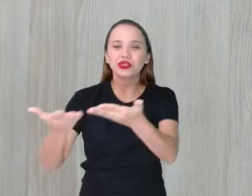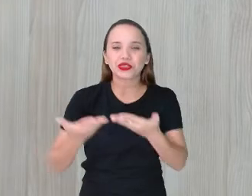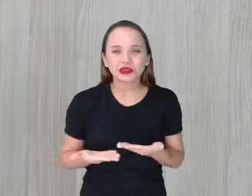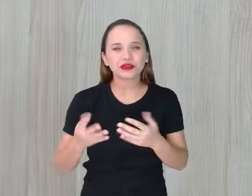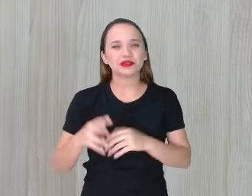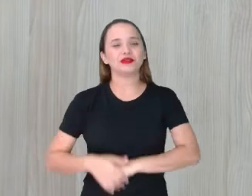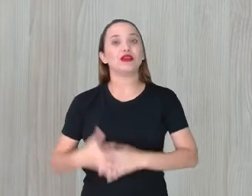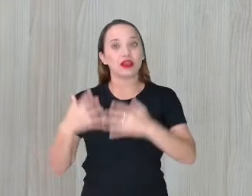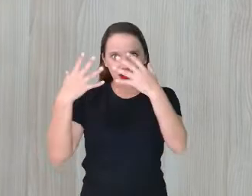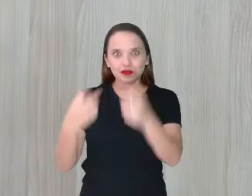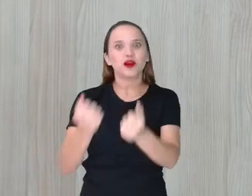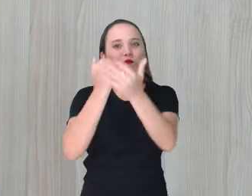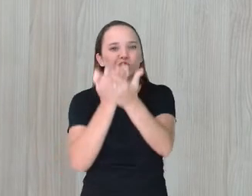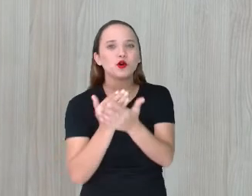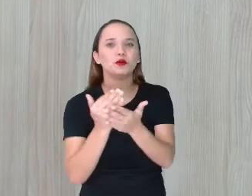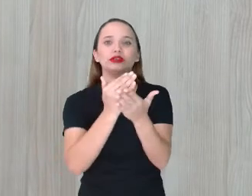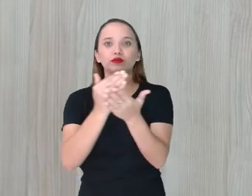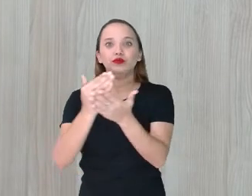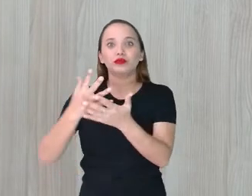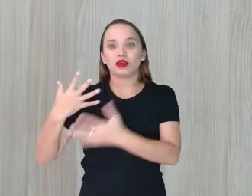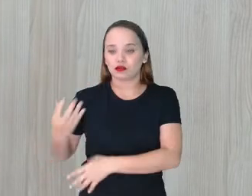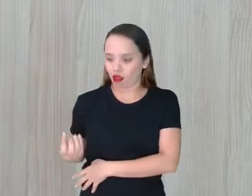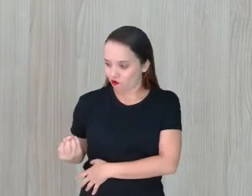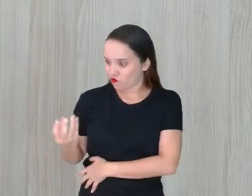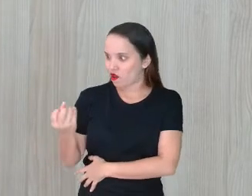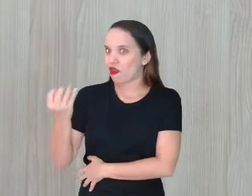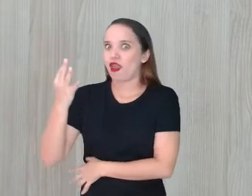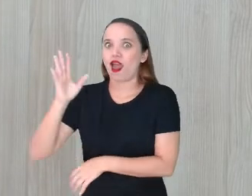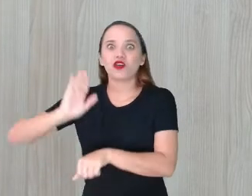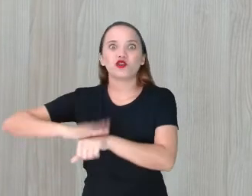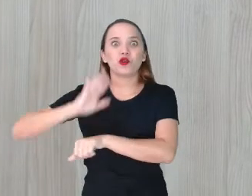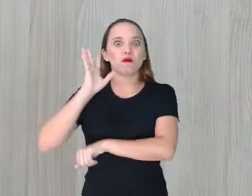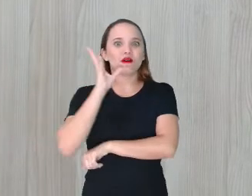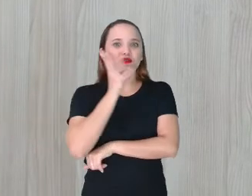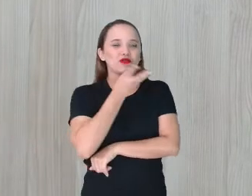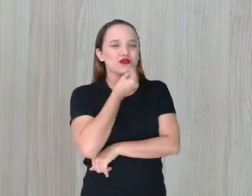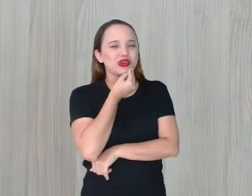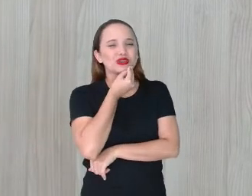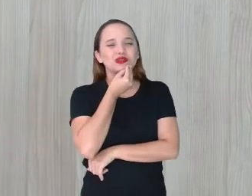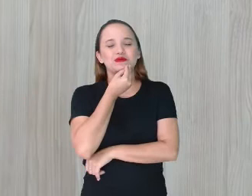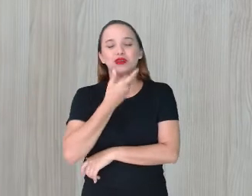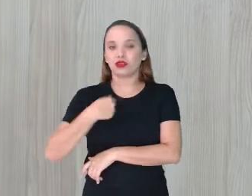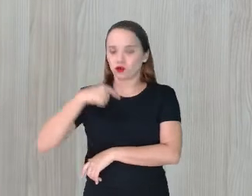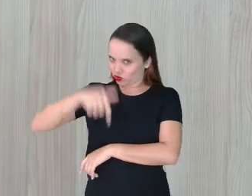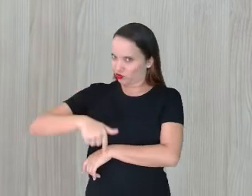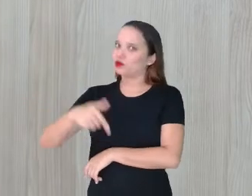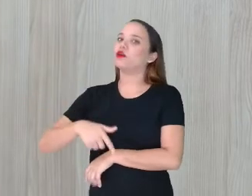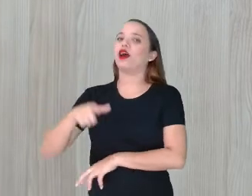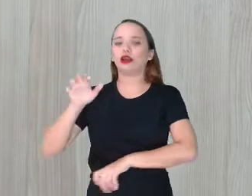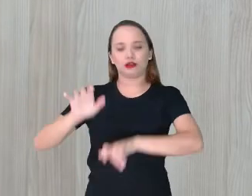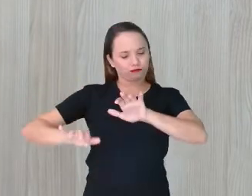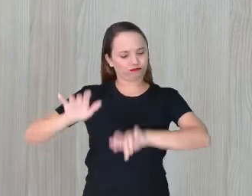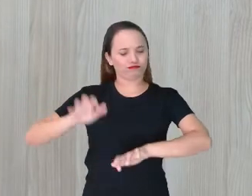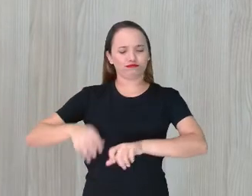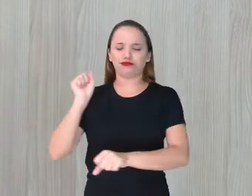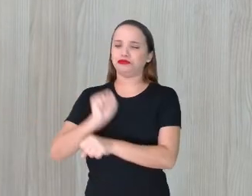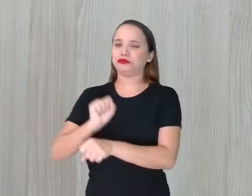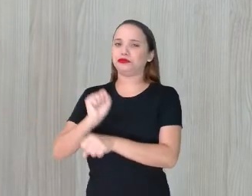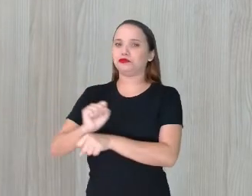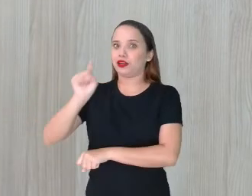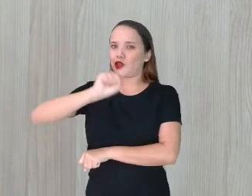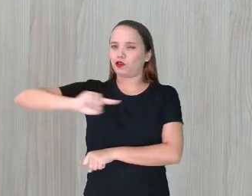nessa viagem, como a professora Cláudia disse, em busca de mais conhecimento. Eu já estou aqui no chat aguardando vocês para